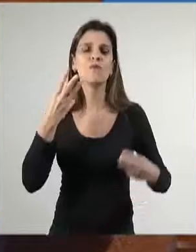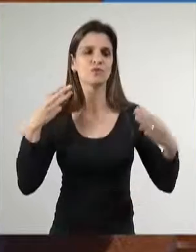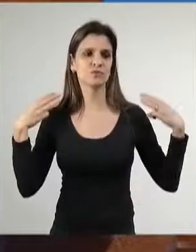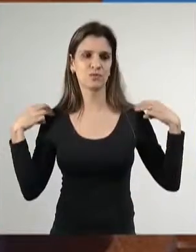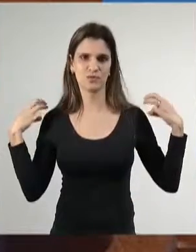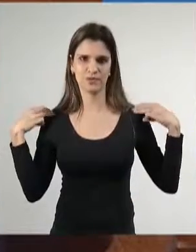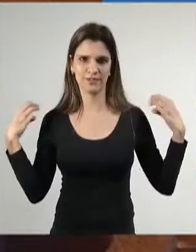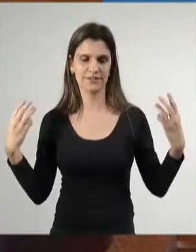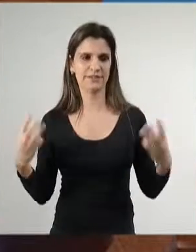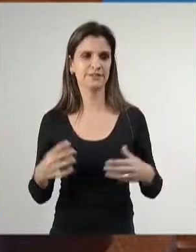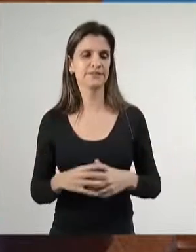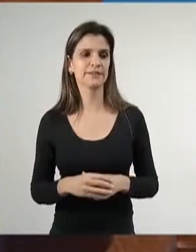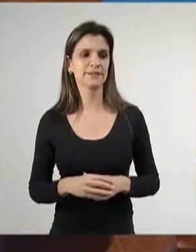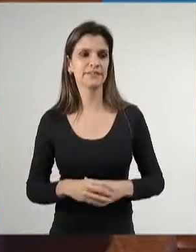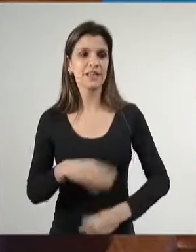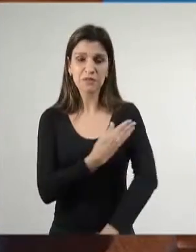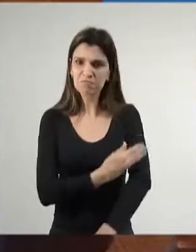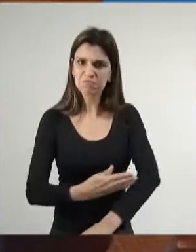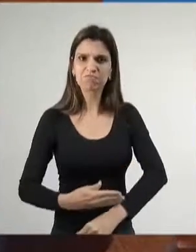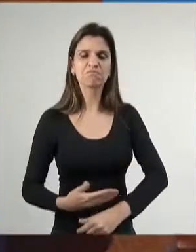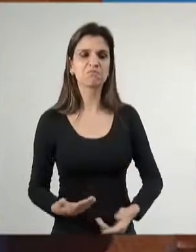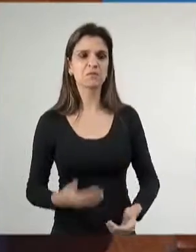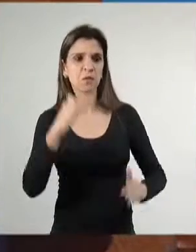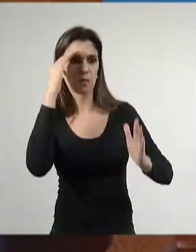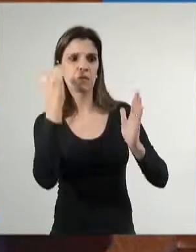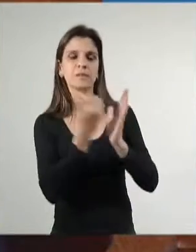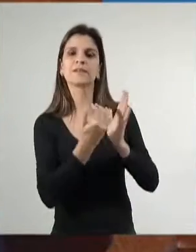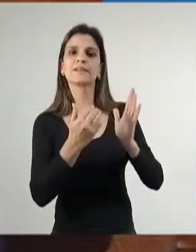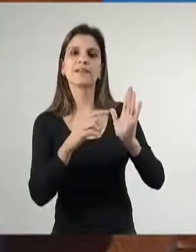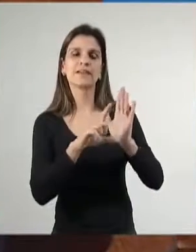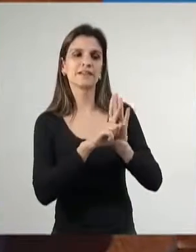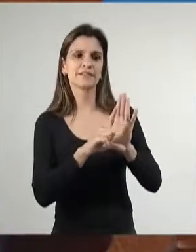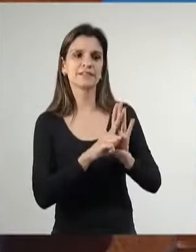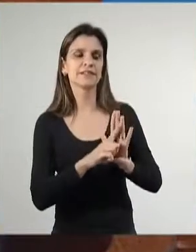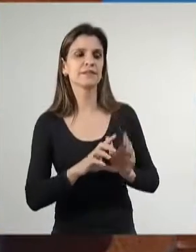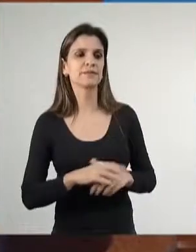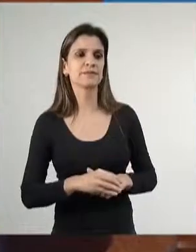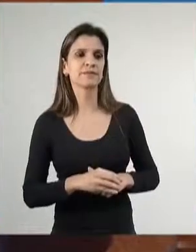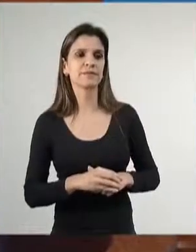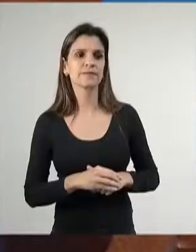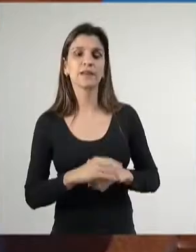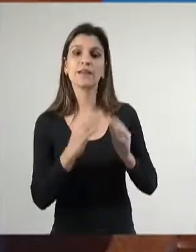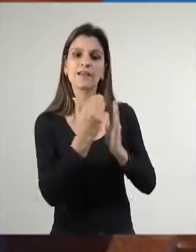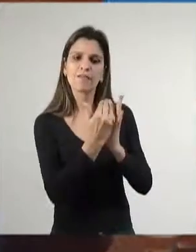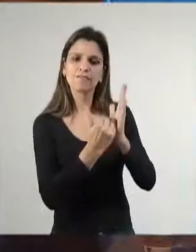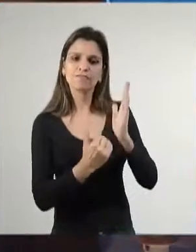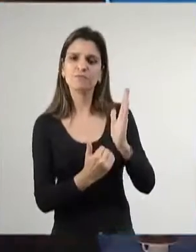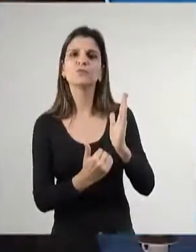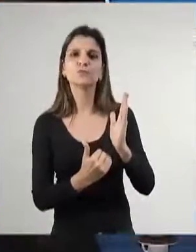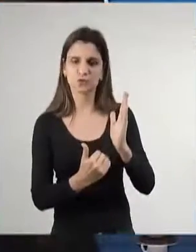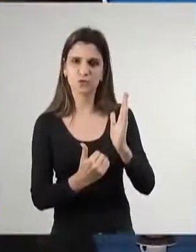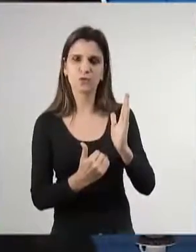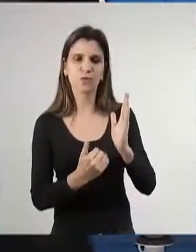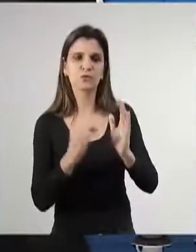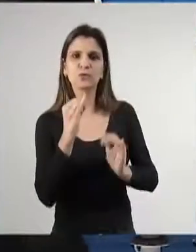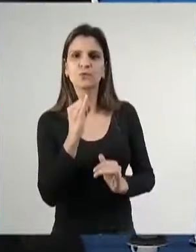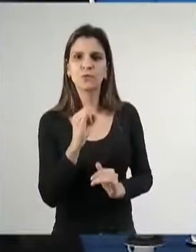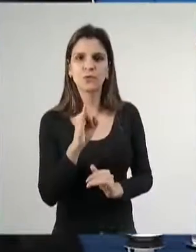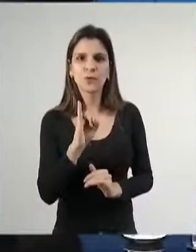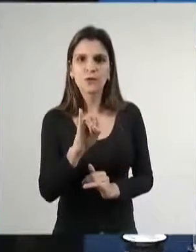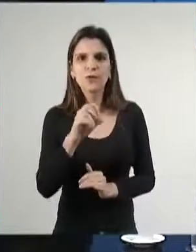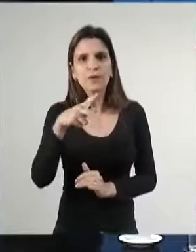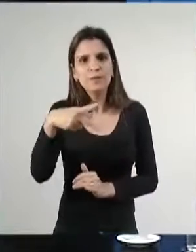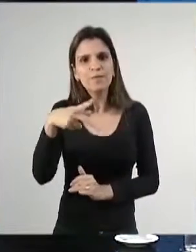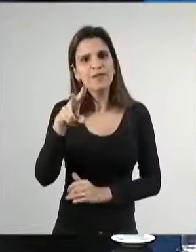veículo, fazendo com que ele tenha um desconto no IPVA, no Imposto sobre Propriedade de Veículos Automotores.